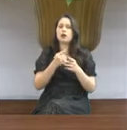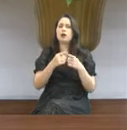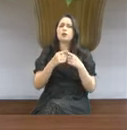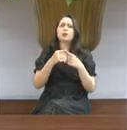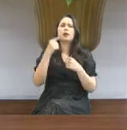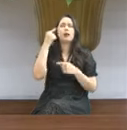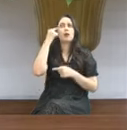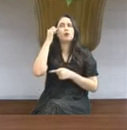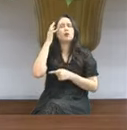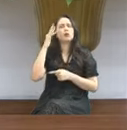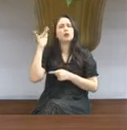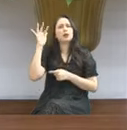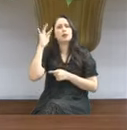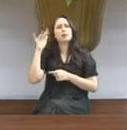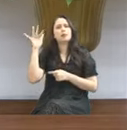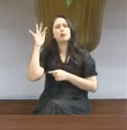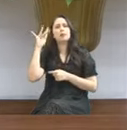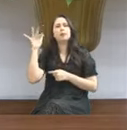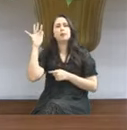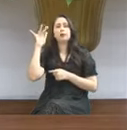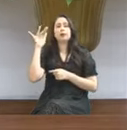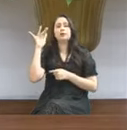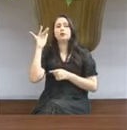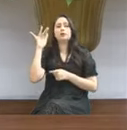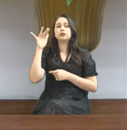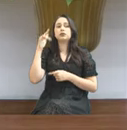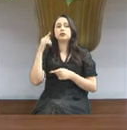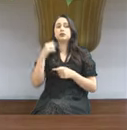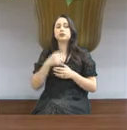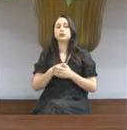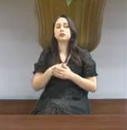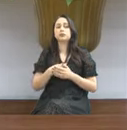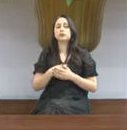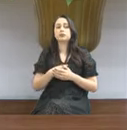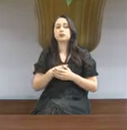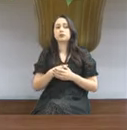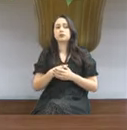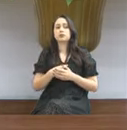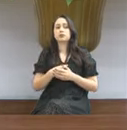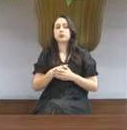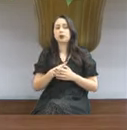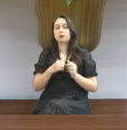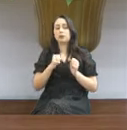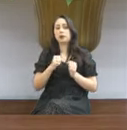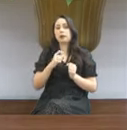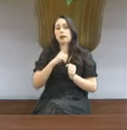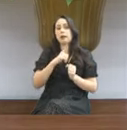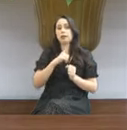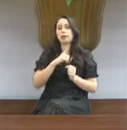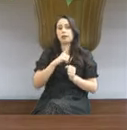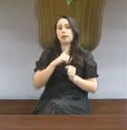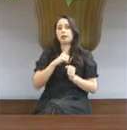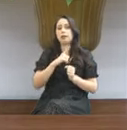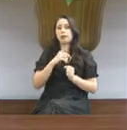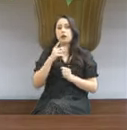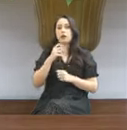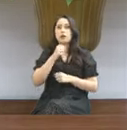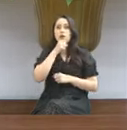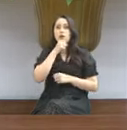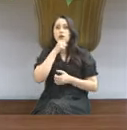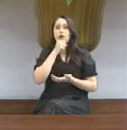que essa carta, ela poderia perfeitamente constar no cano ali do Velho